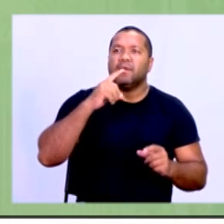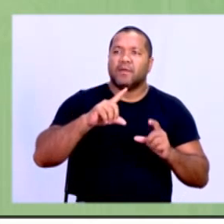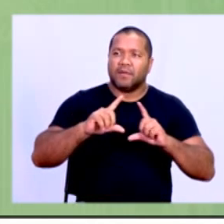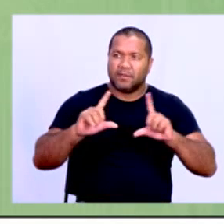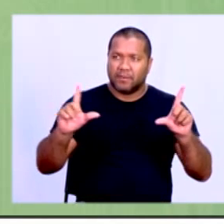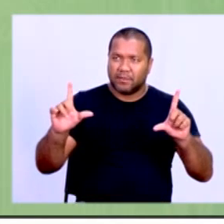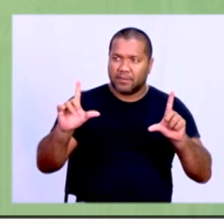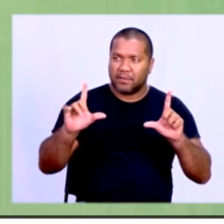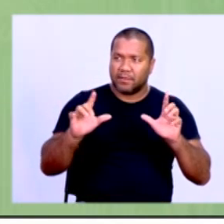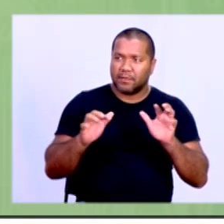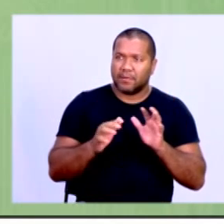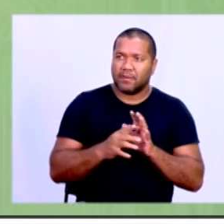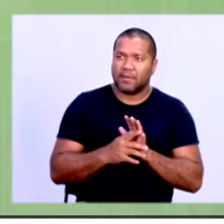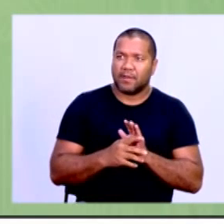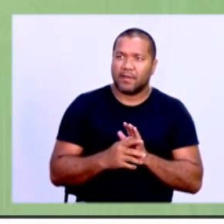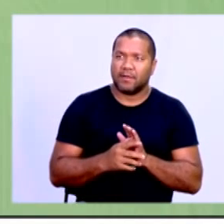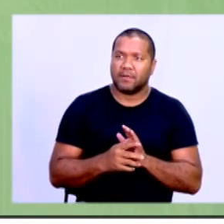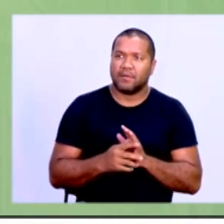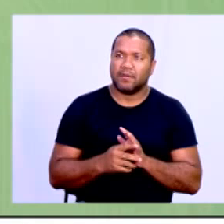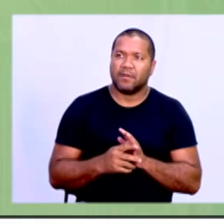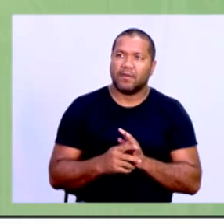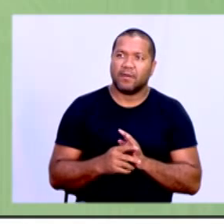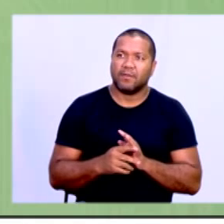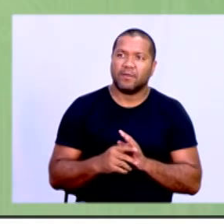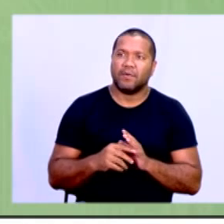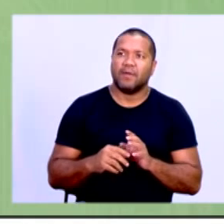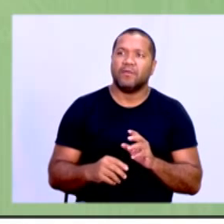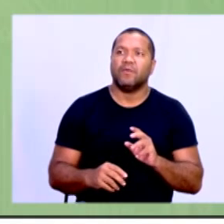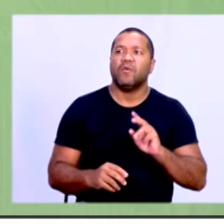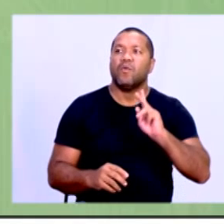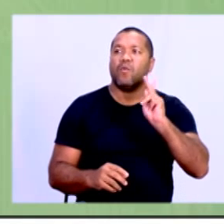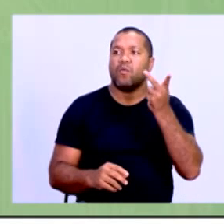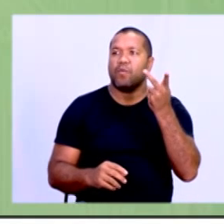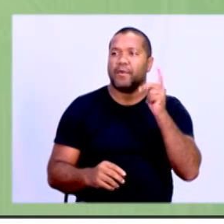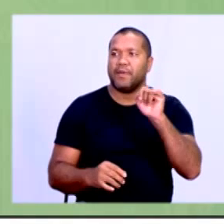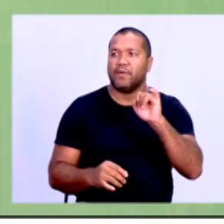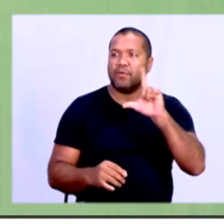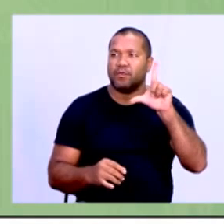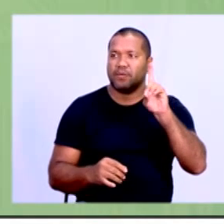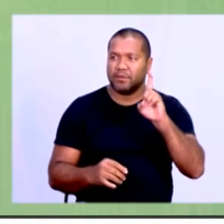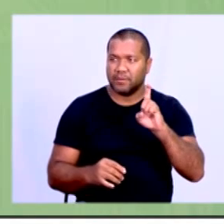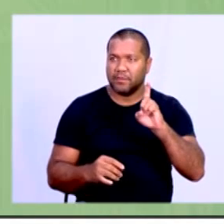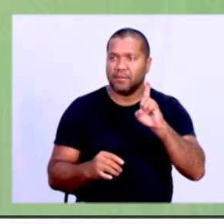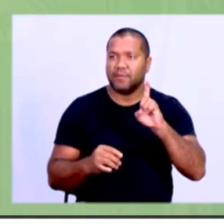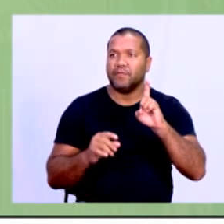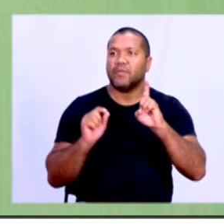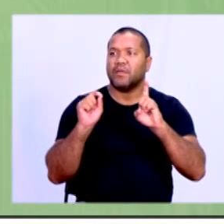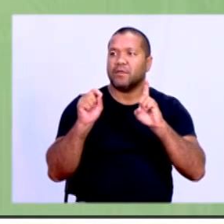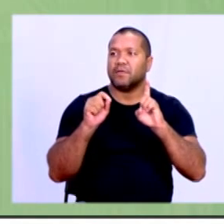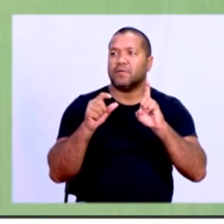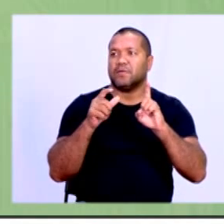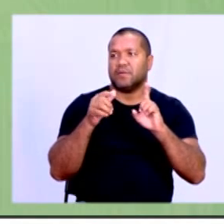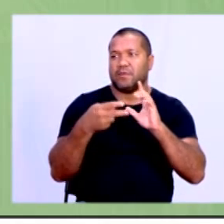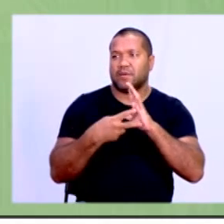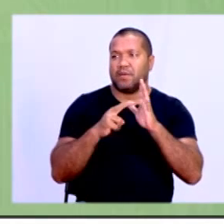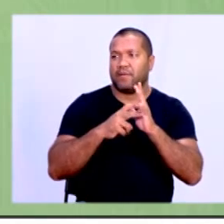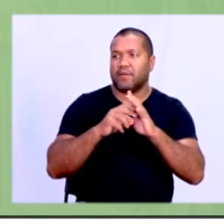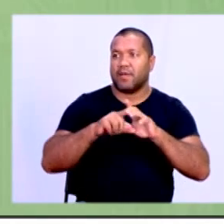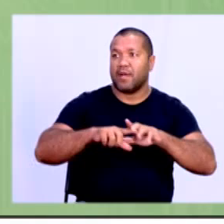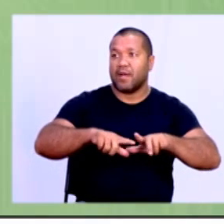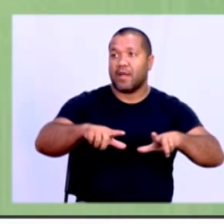ó, chamado Wild. Wild é campo, né? Correto, professor? Em inglês? Wild?